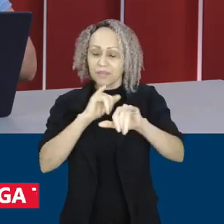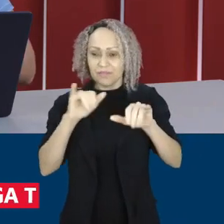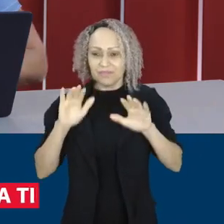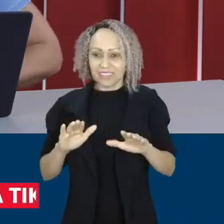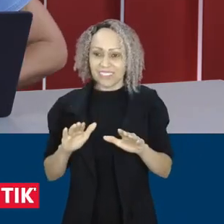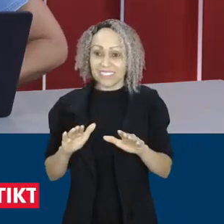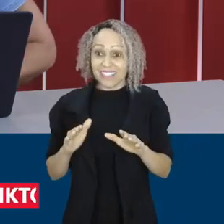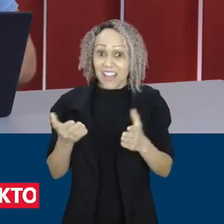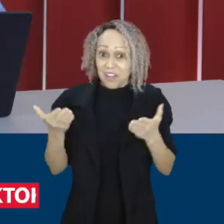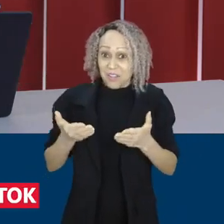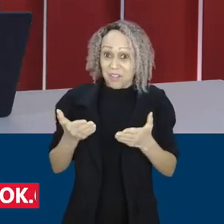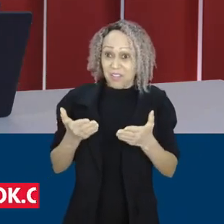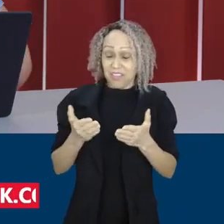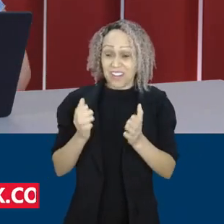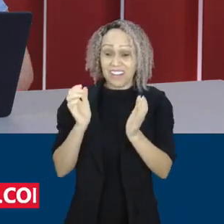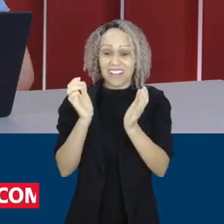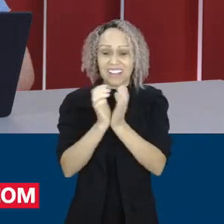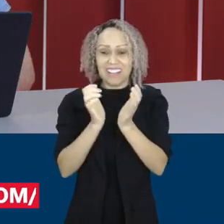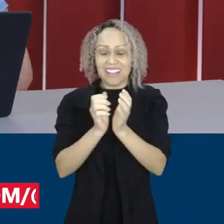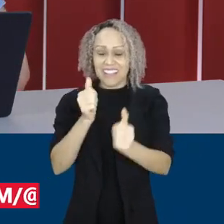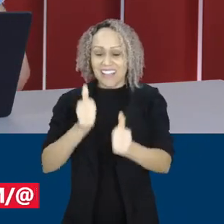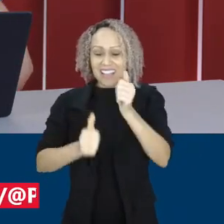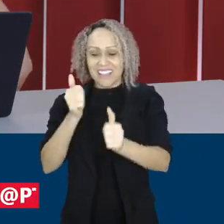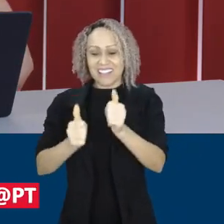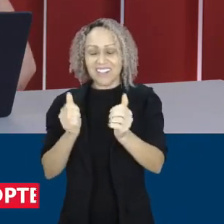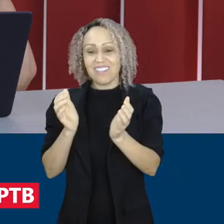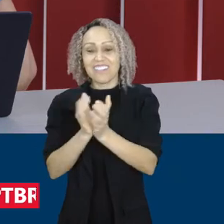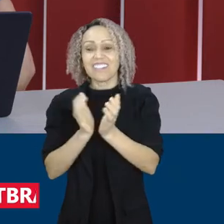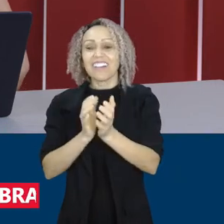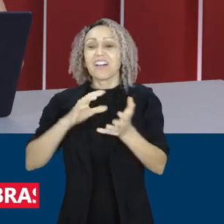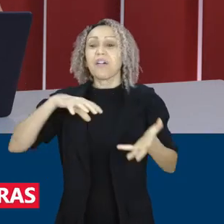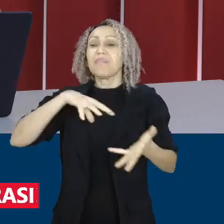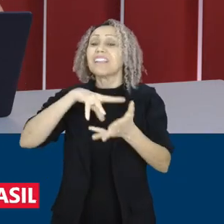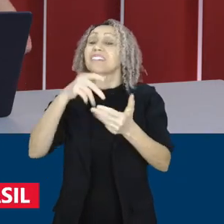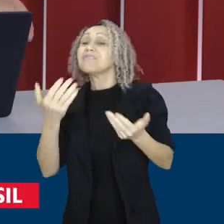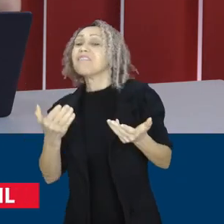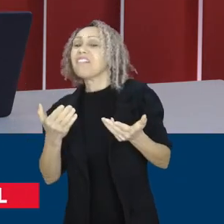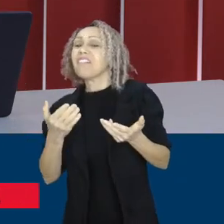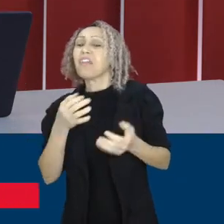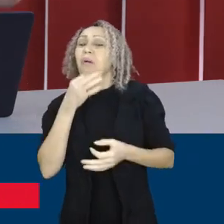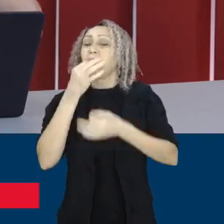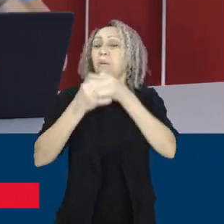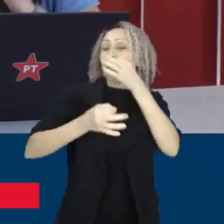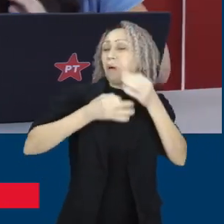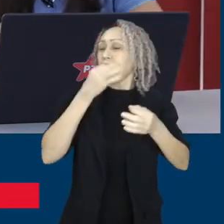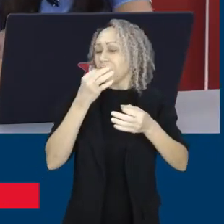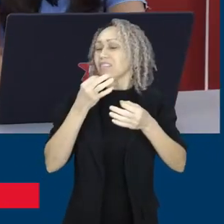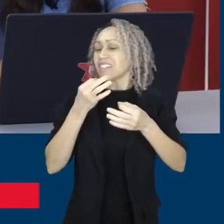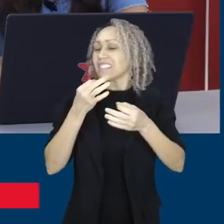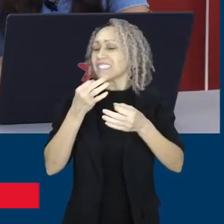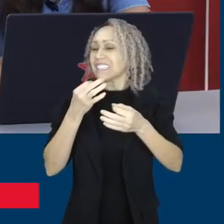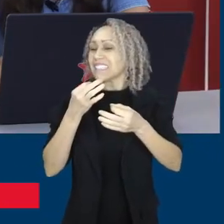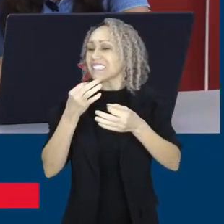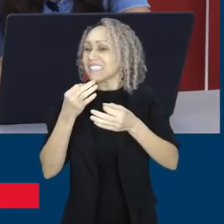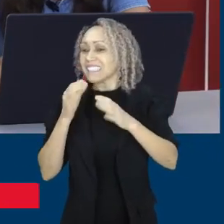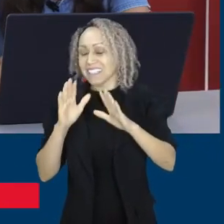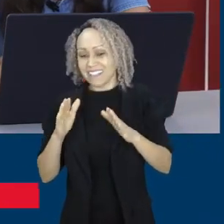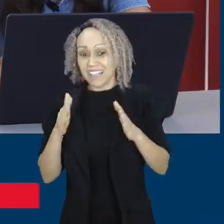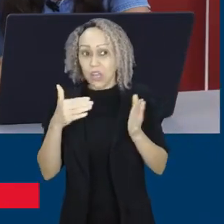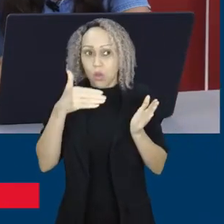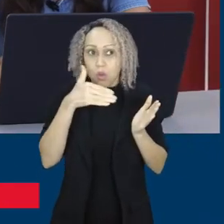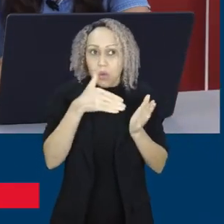dos palpites mesmo que você tenha errado o último eu confio em você Fernanda Brasil o último foi realmente